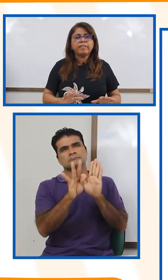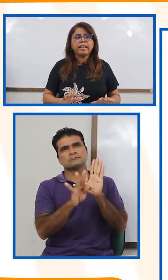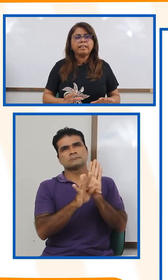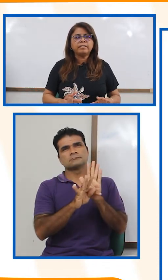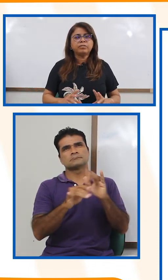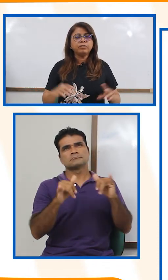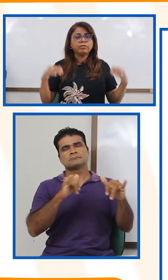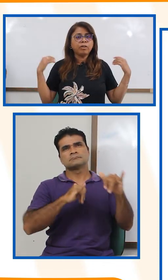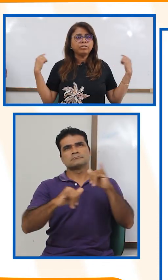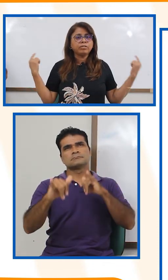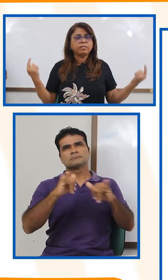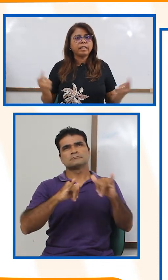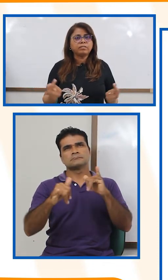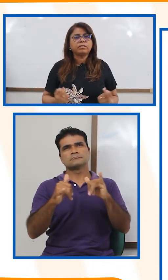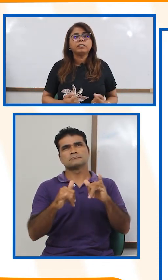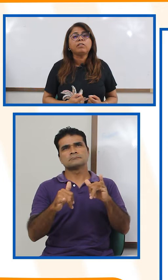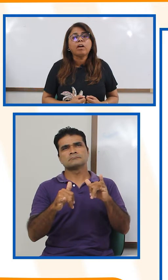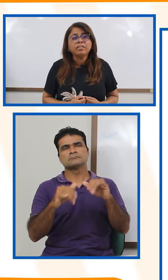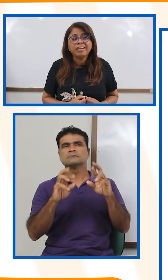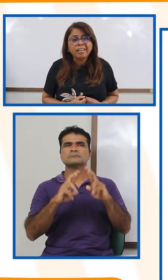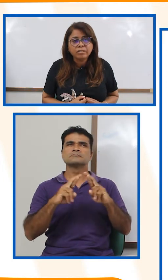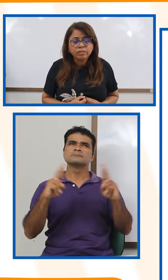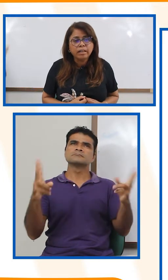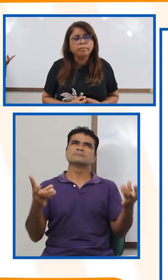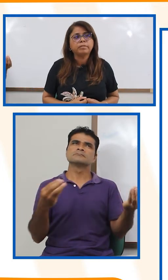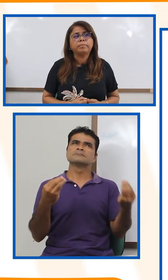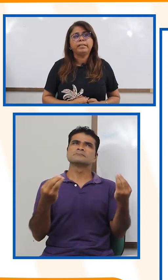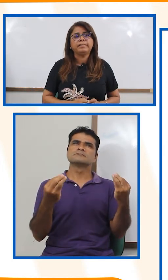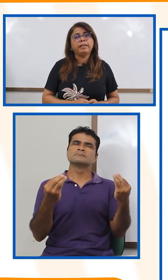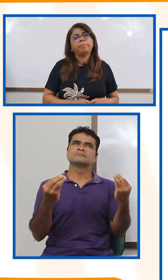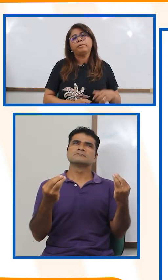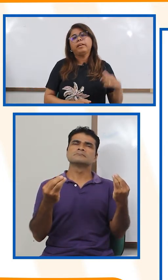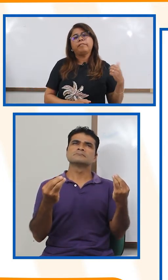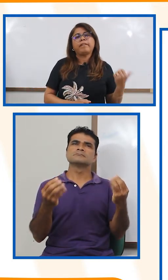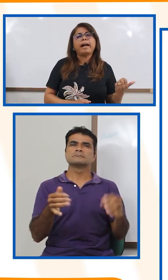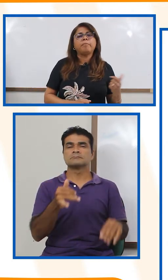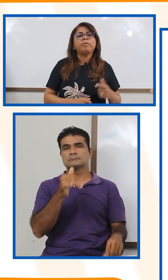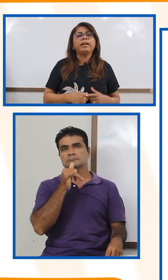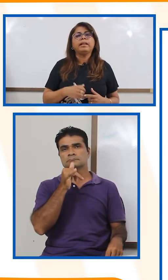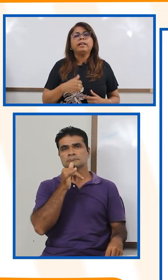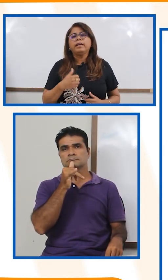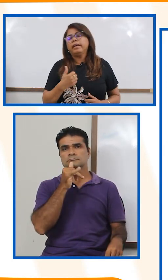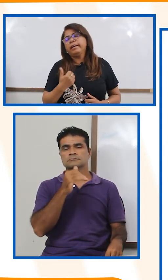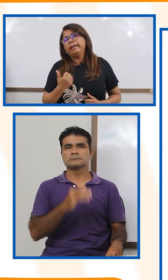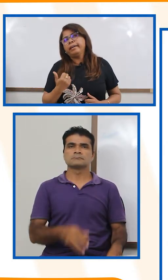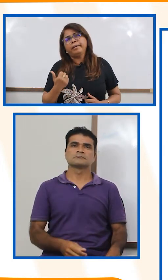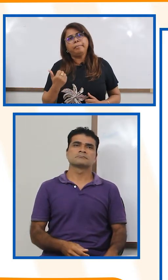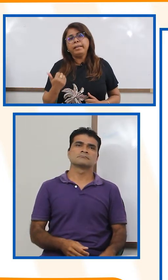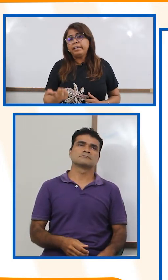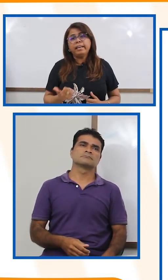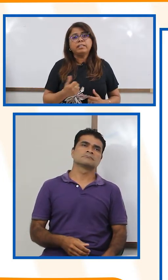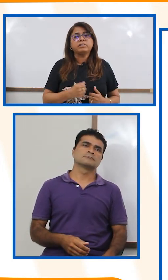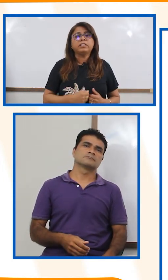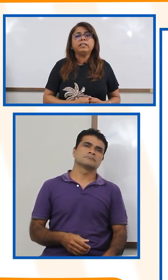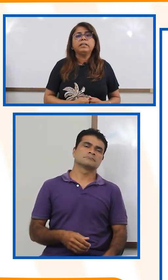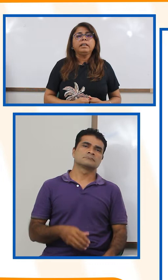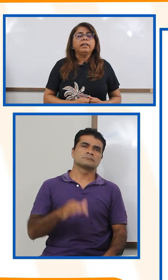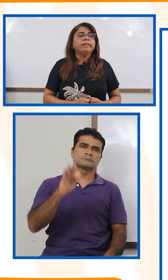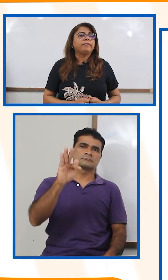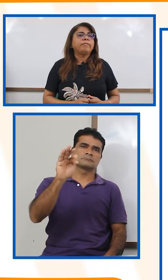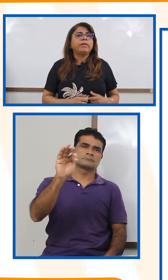fazer a diferença dos outros textos que nós já estudamos. Por exemplo, fábula,